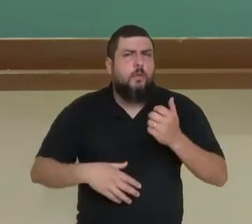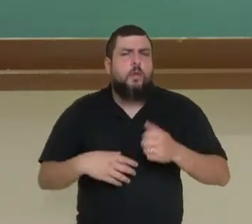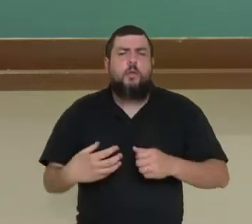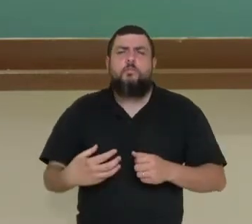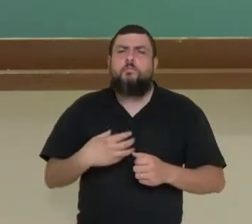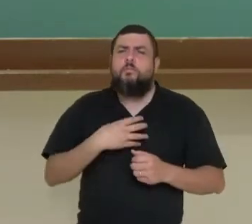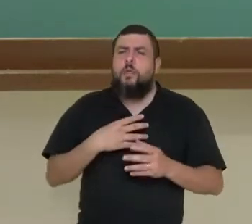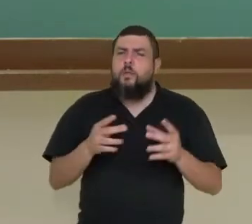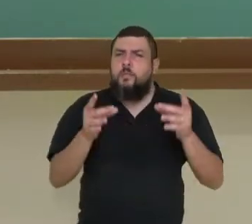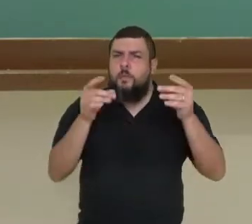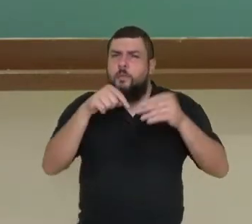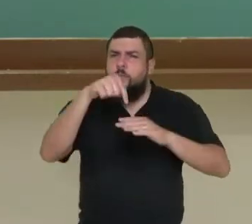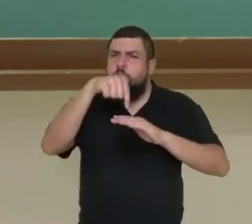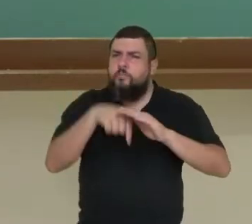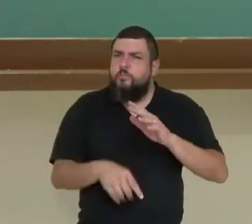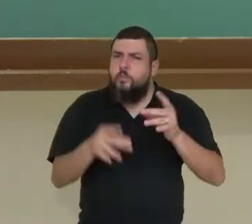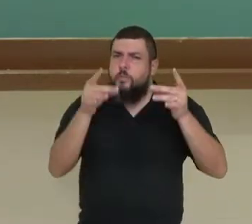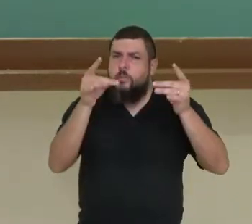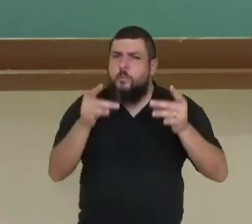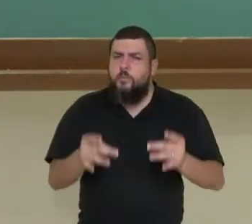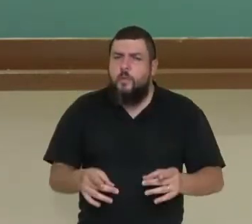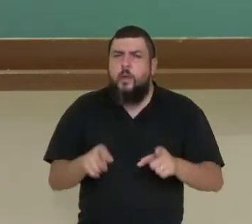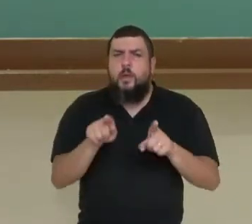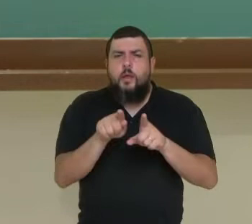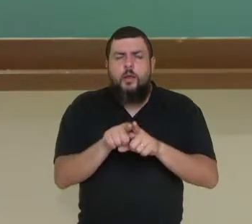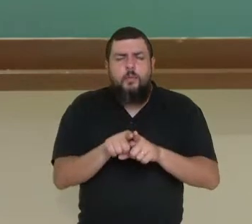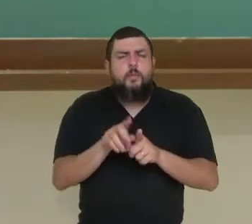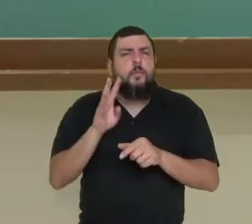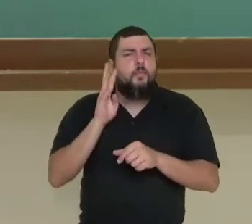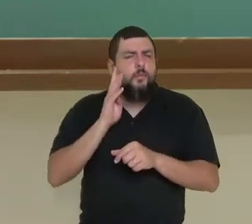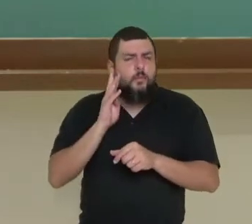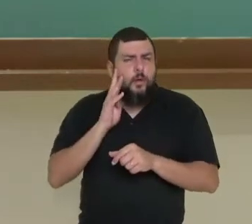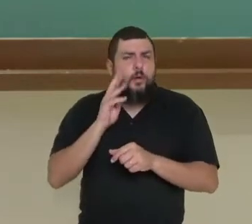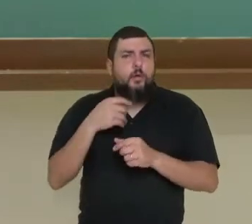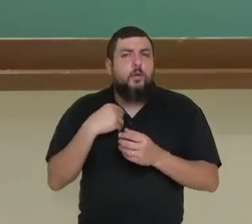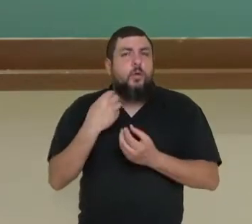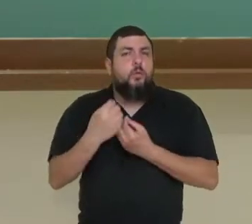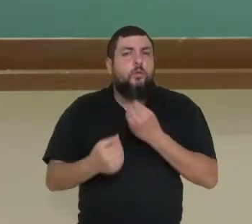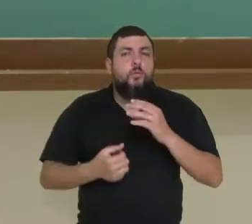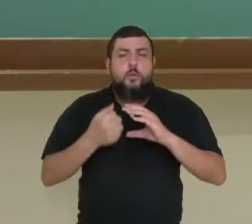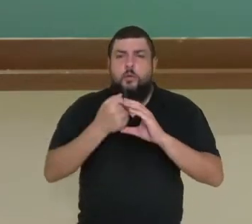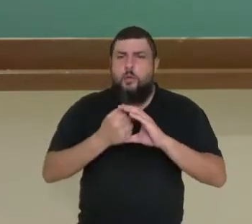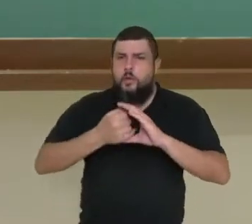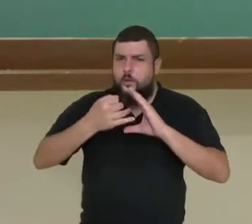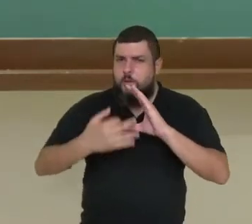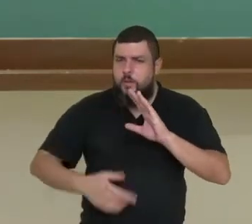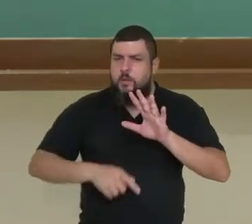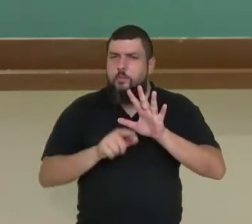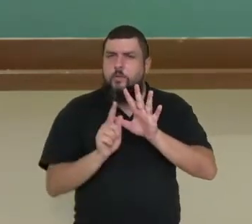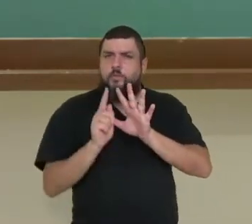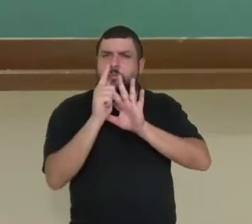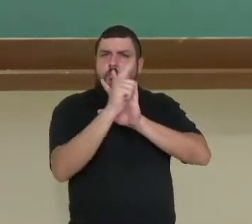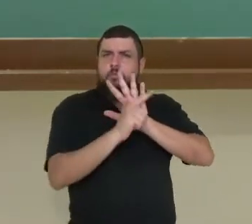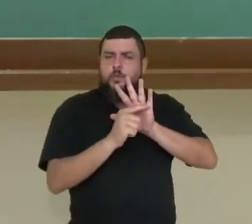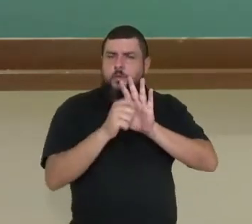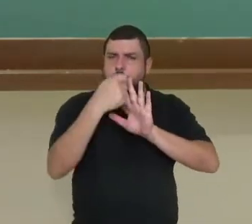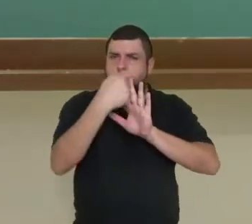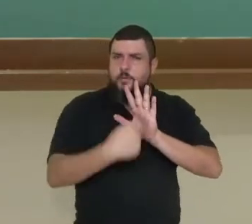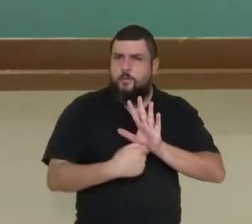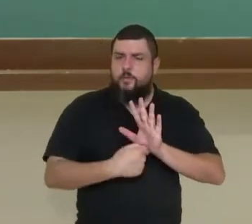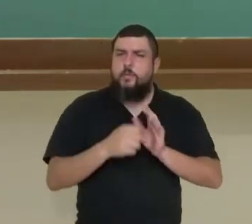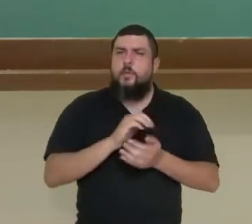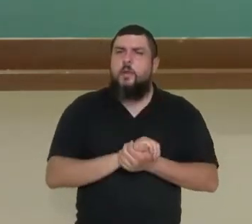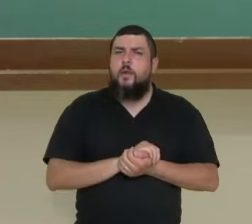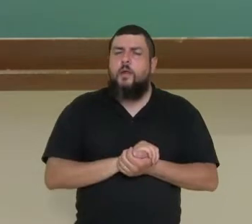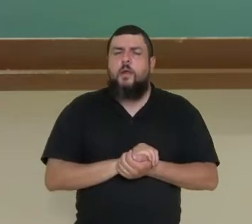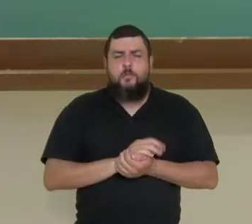bem detalhada e bem lúdica a respeito das características dos diversos gêneros textuais. Então é uma forma muito interessante